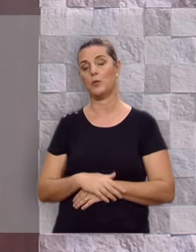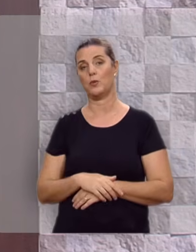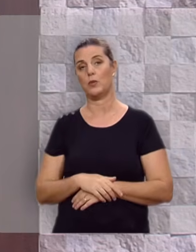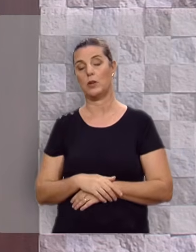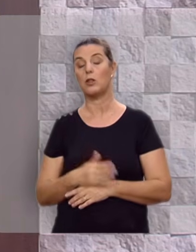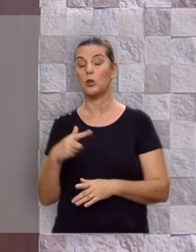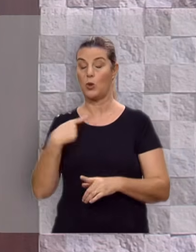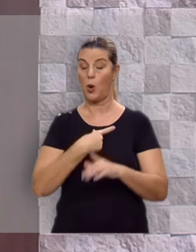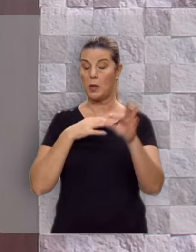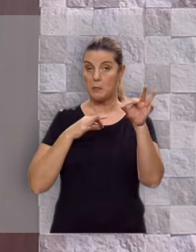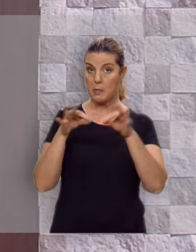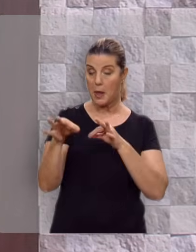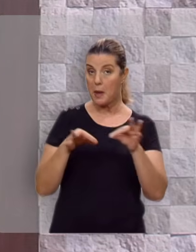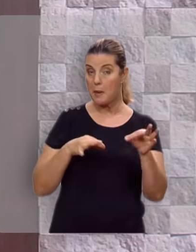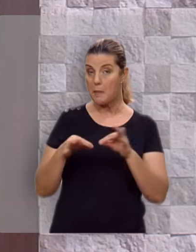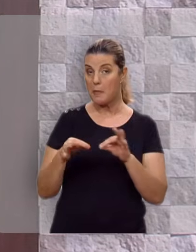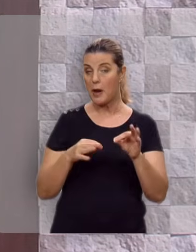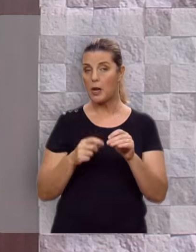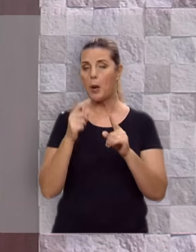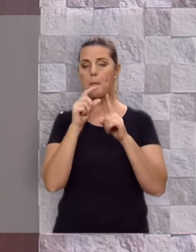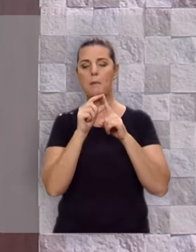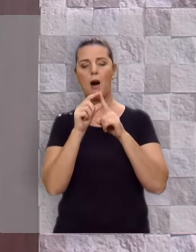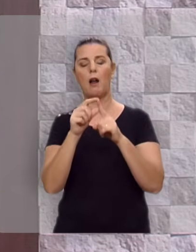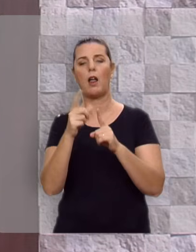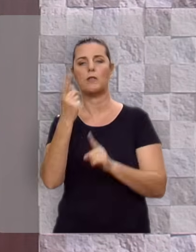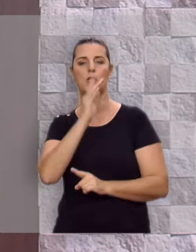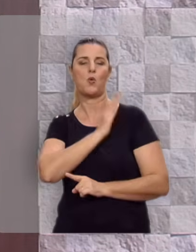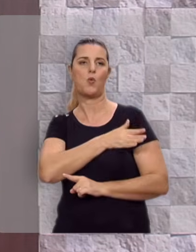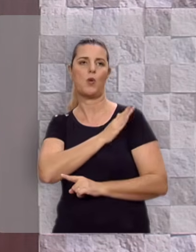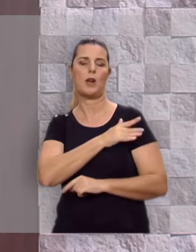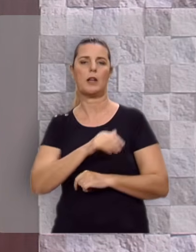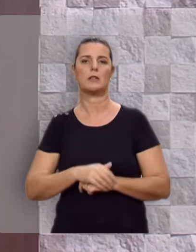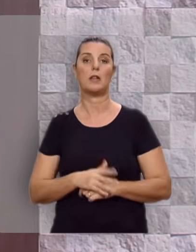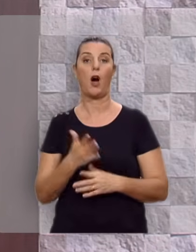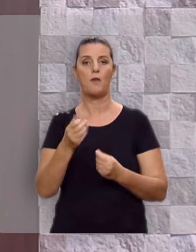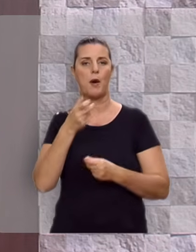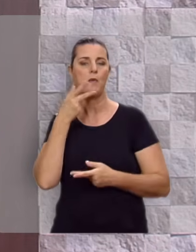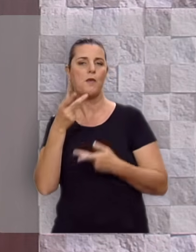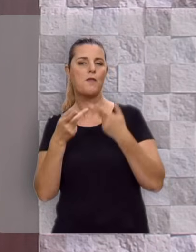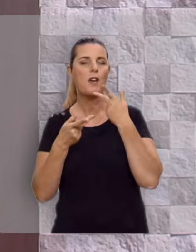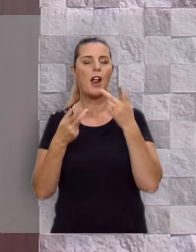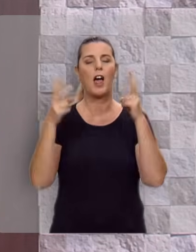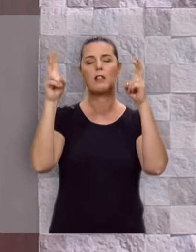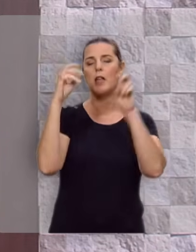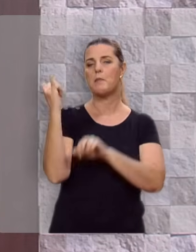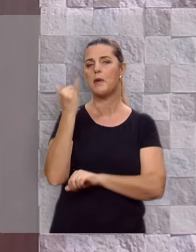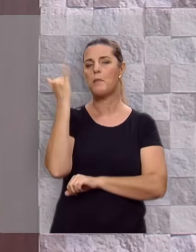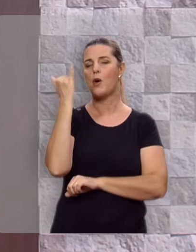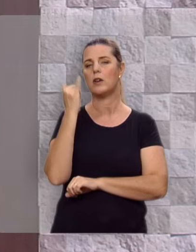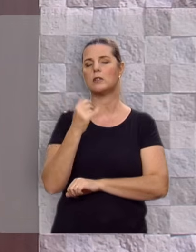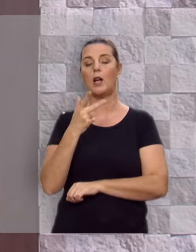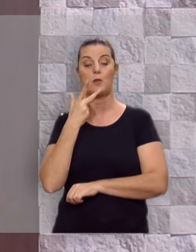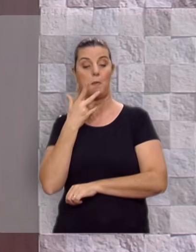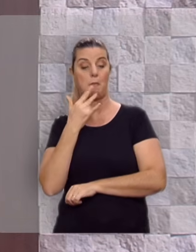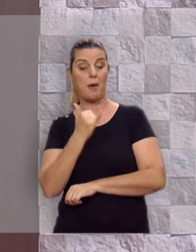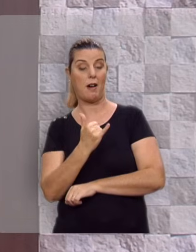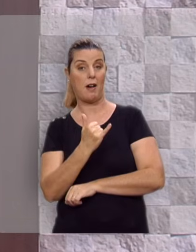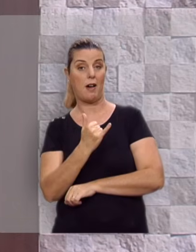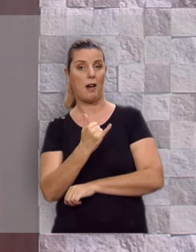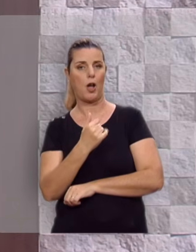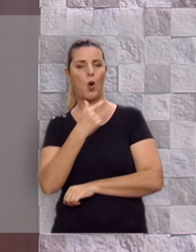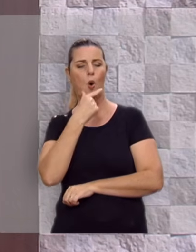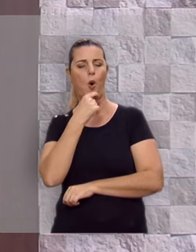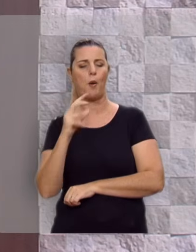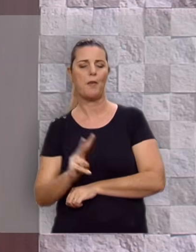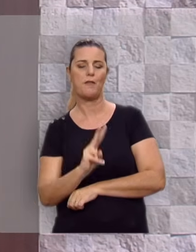aqui preparando uma palavra para o seu coração. Vamos tratar de um tema maravilhoso, Pai, um